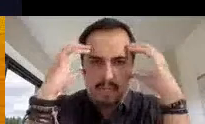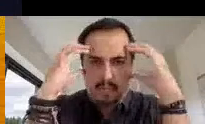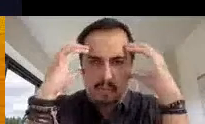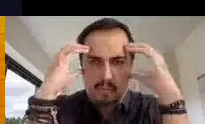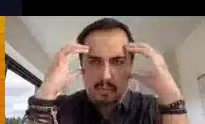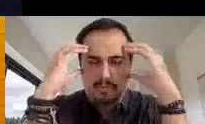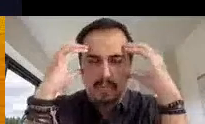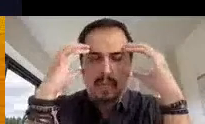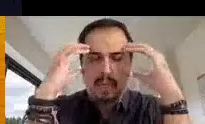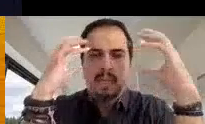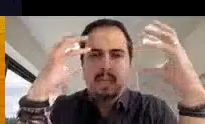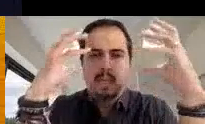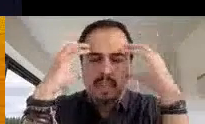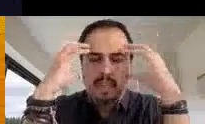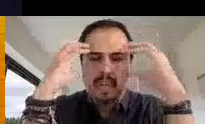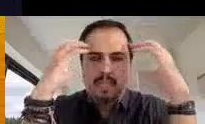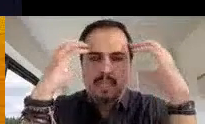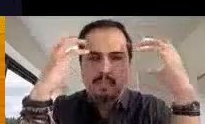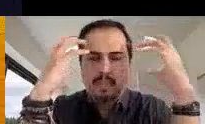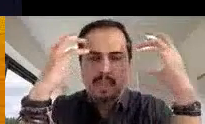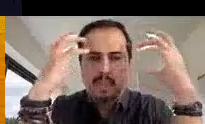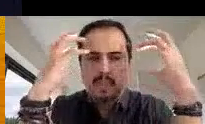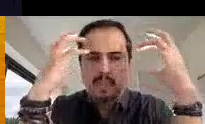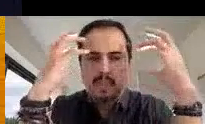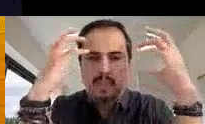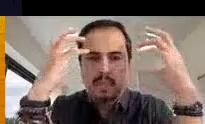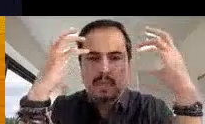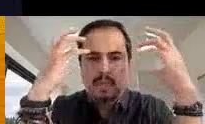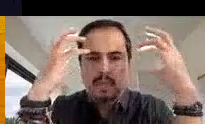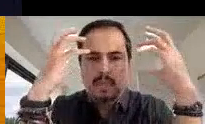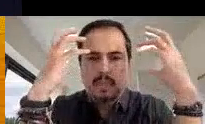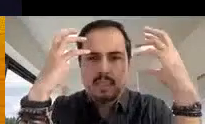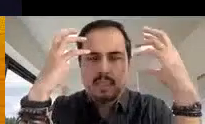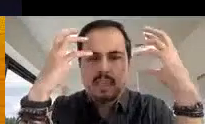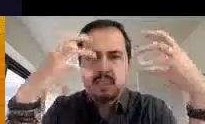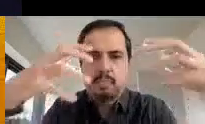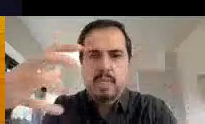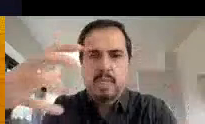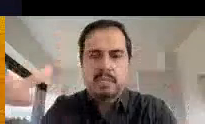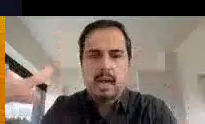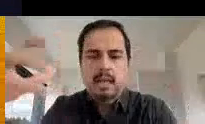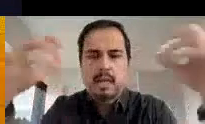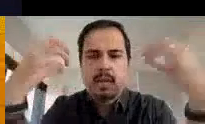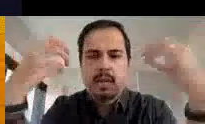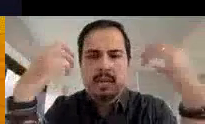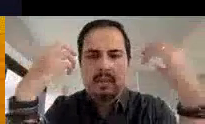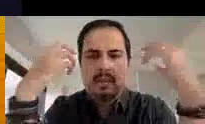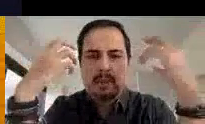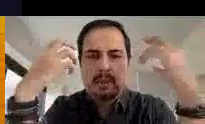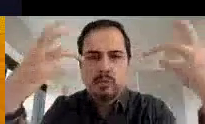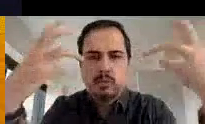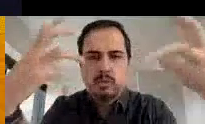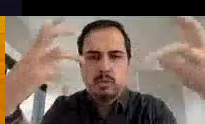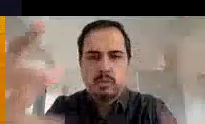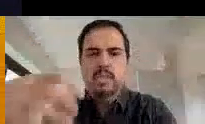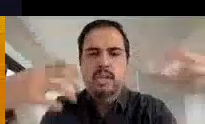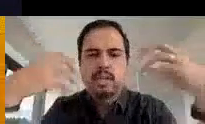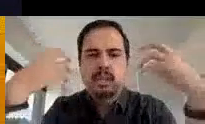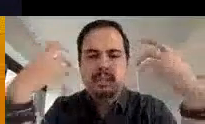de mentalidade, pessoal, e de uma mentalidade que precisa se tangibilizar